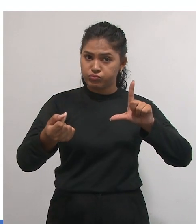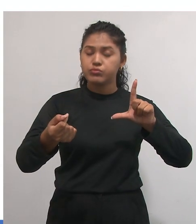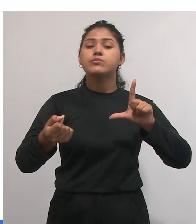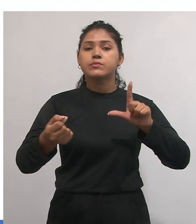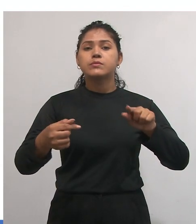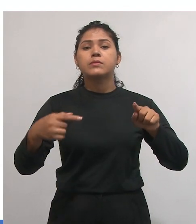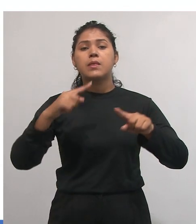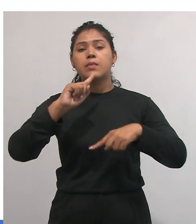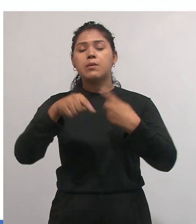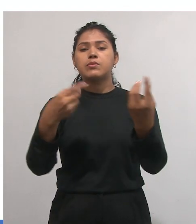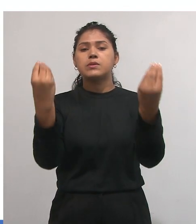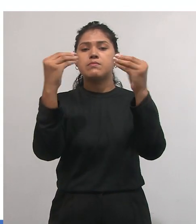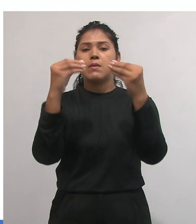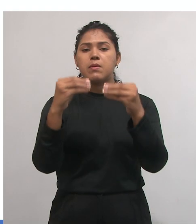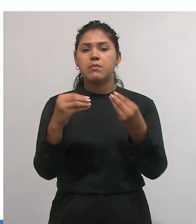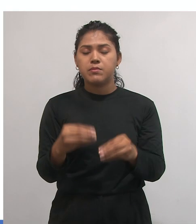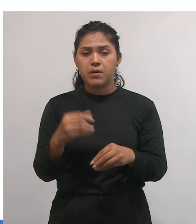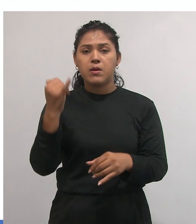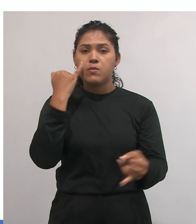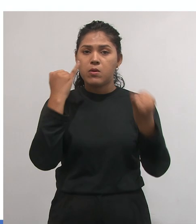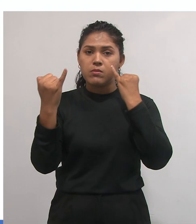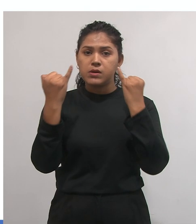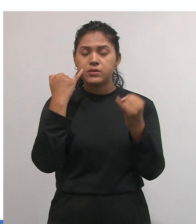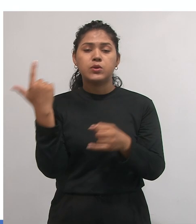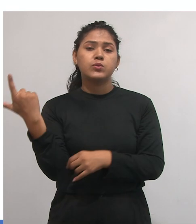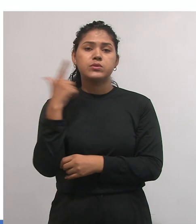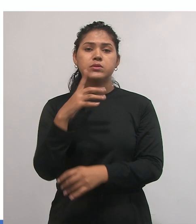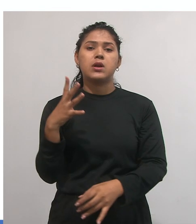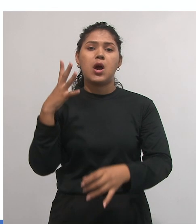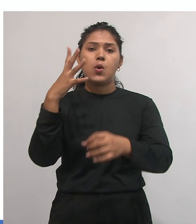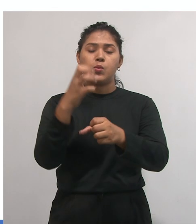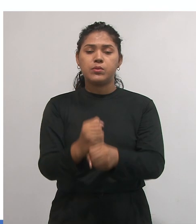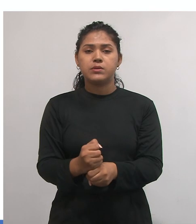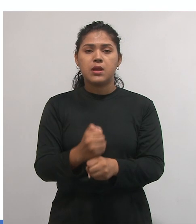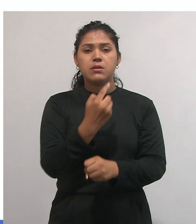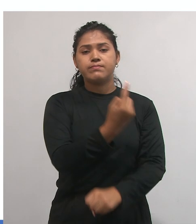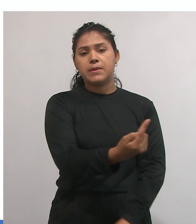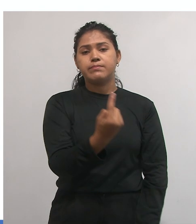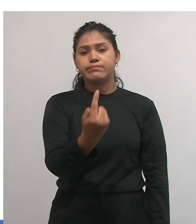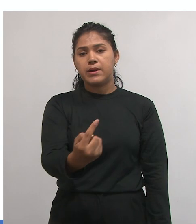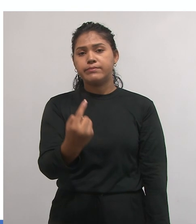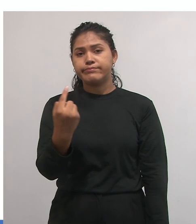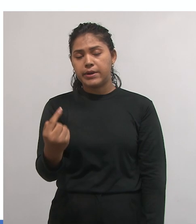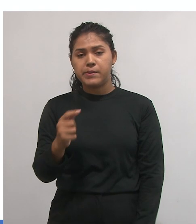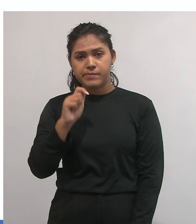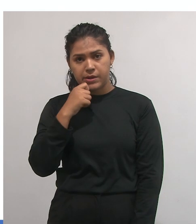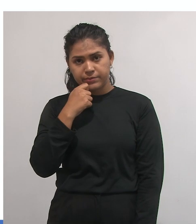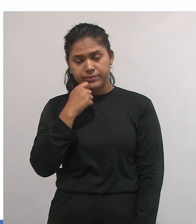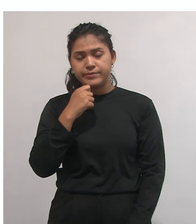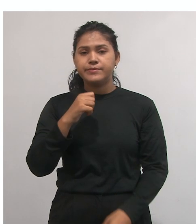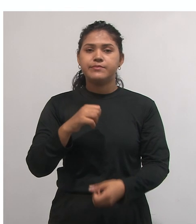incluir as informações na equação algébrica e calcular o preço por unidade.